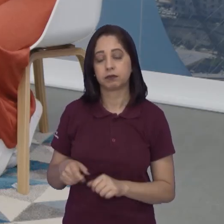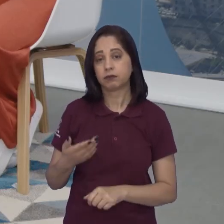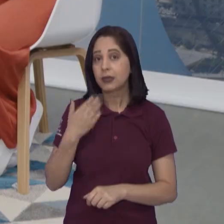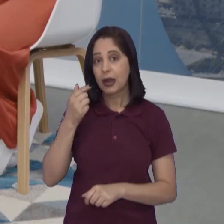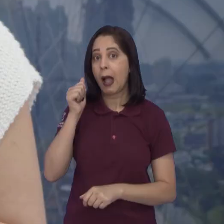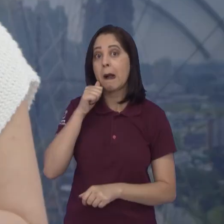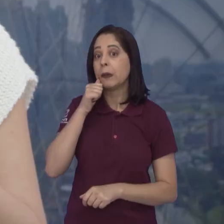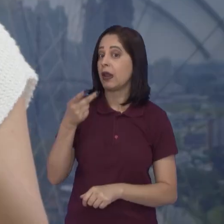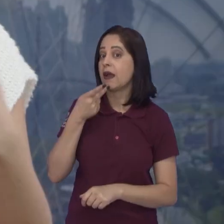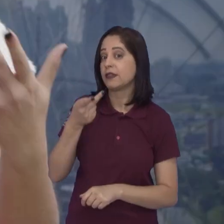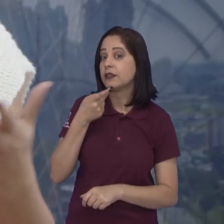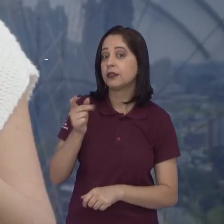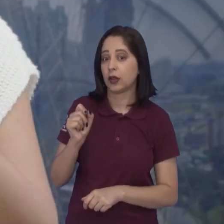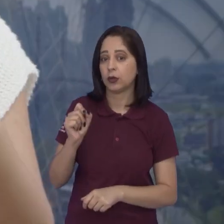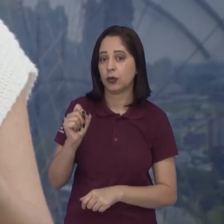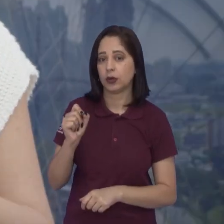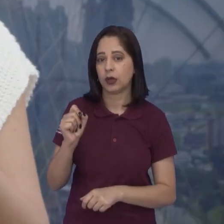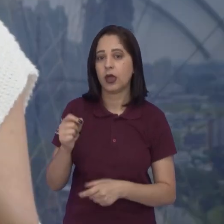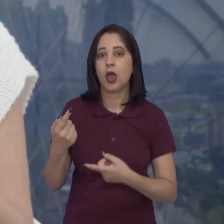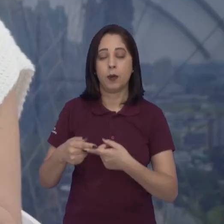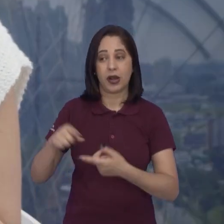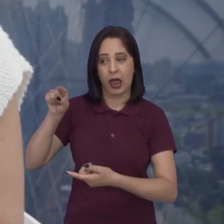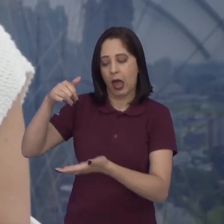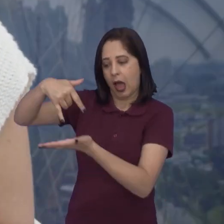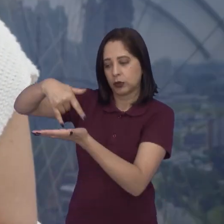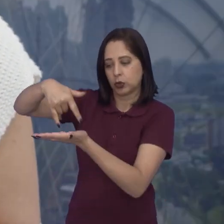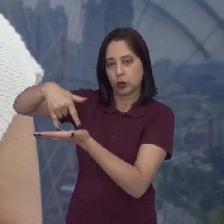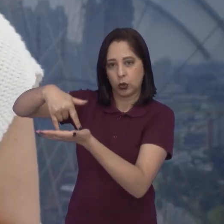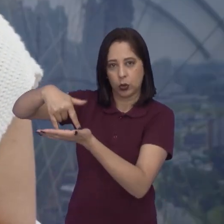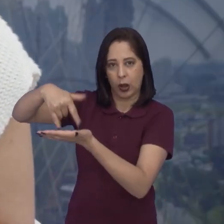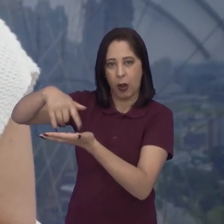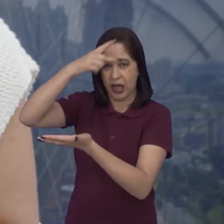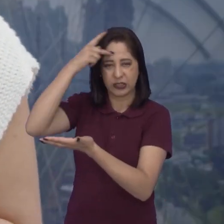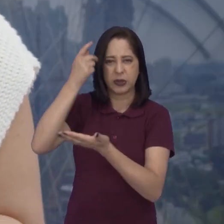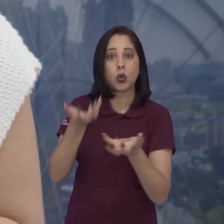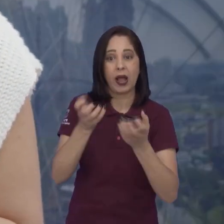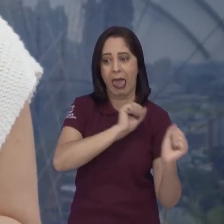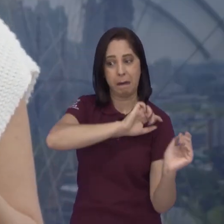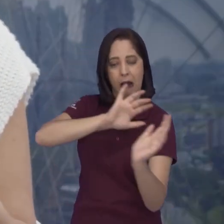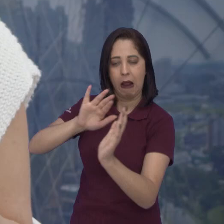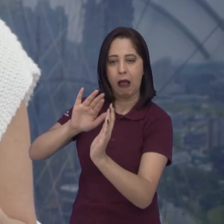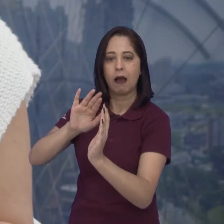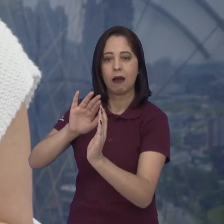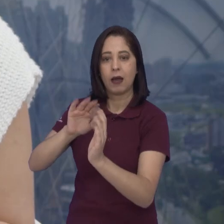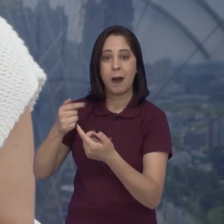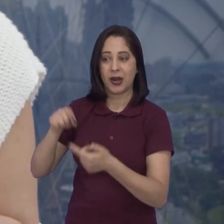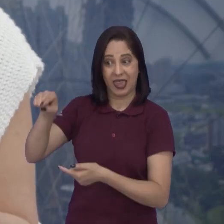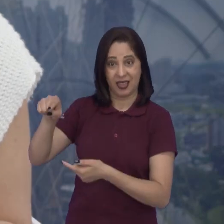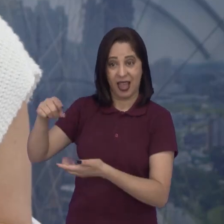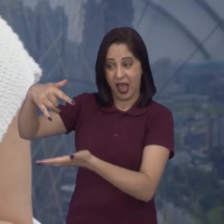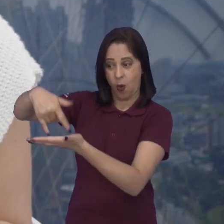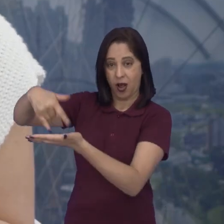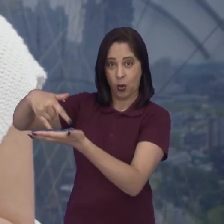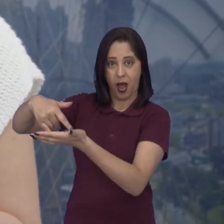questão desse crescimento de Aquários, Vila Ema, essa procura por esses lugares, realmente é um lugar que você vê que está